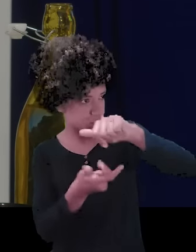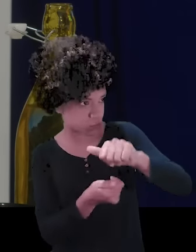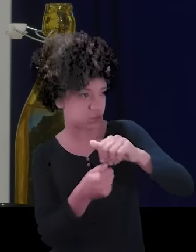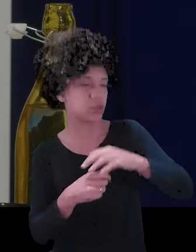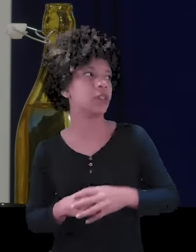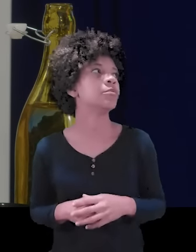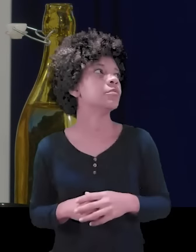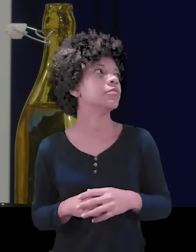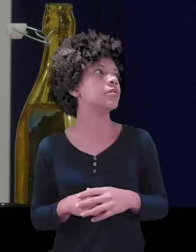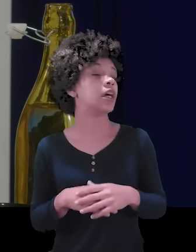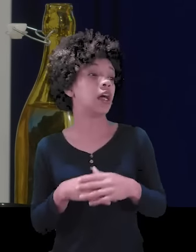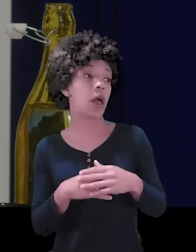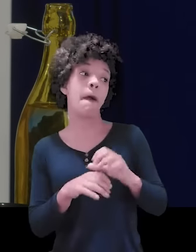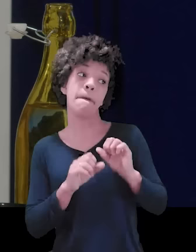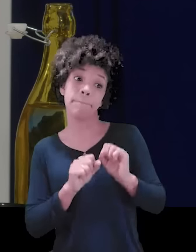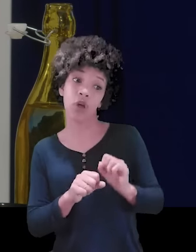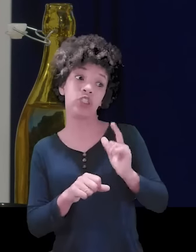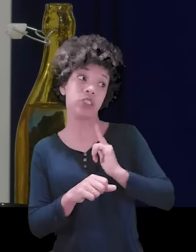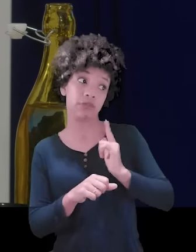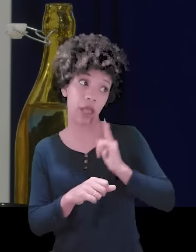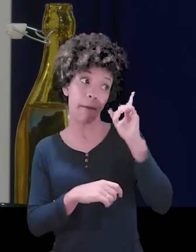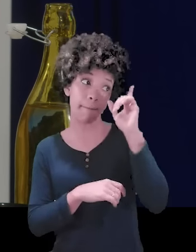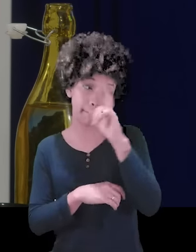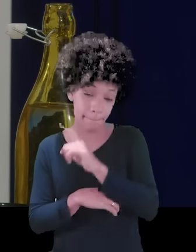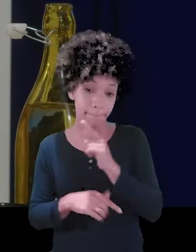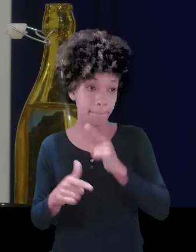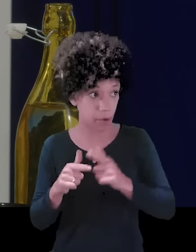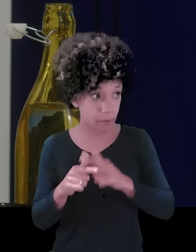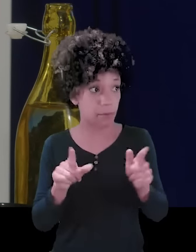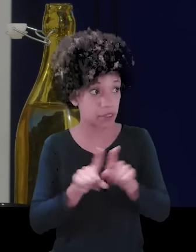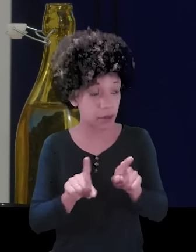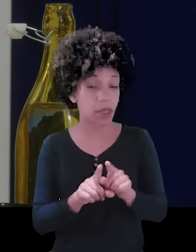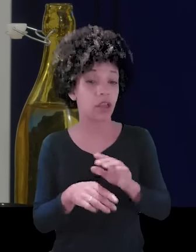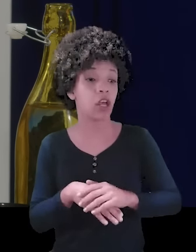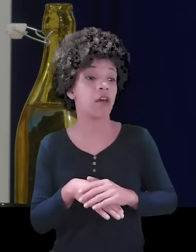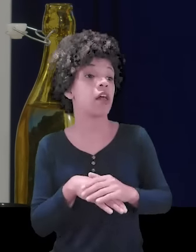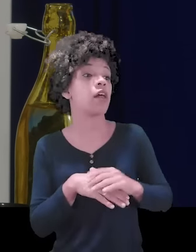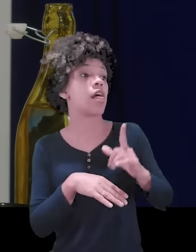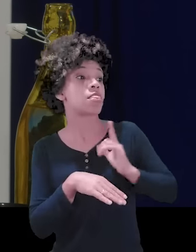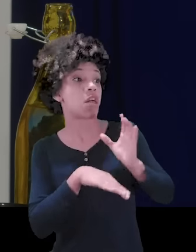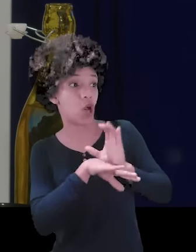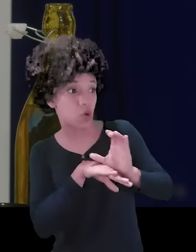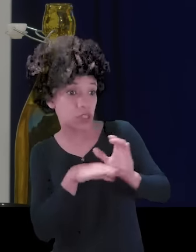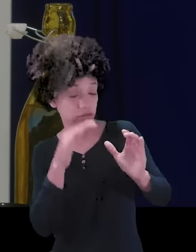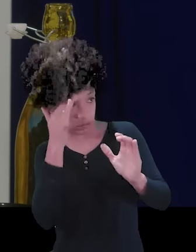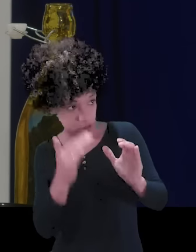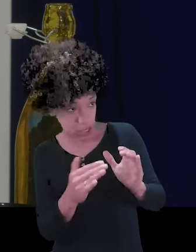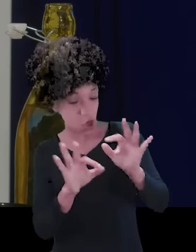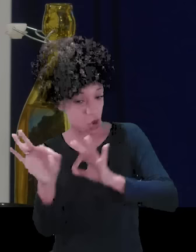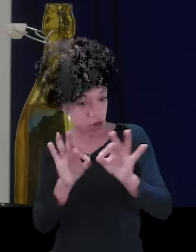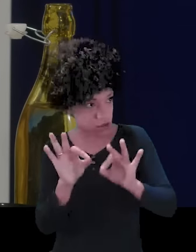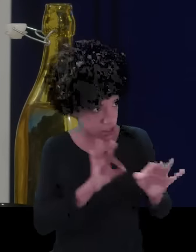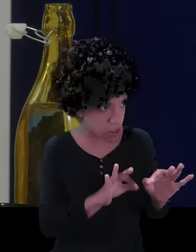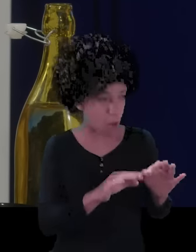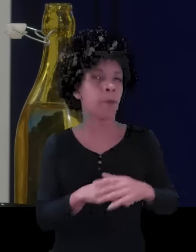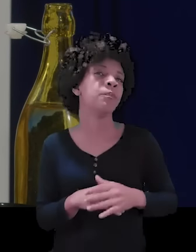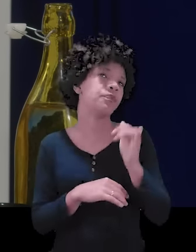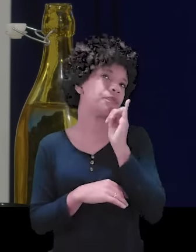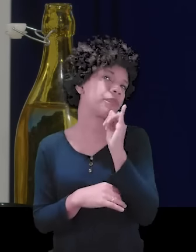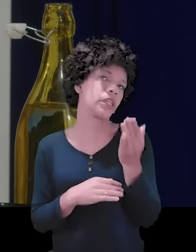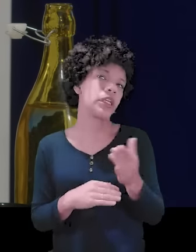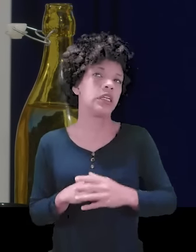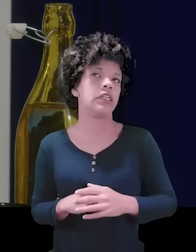mundo pode caracterizar tráfico também é segunda concepção das organizações Unidos Por